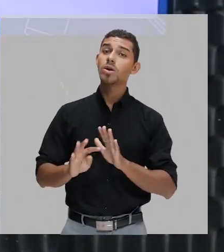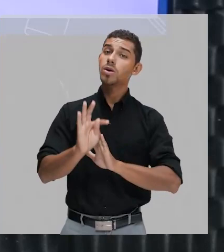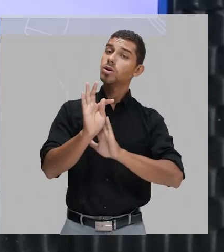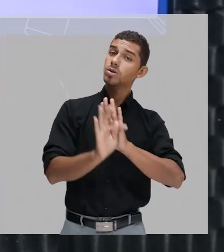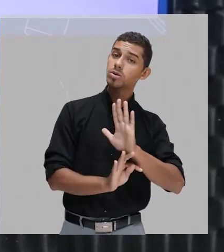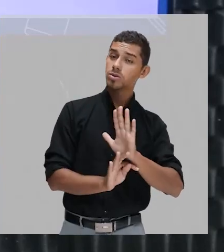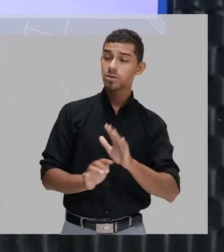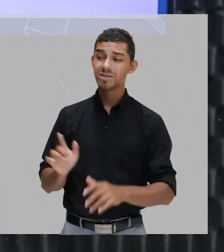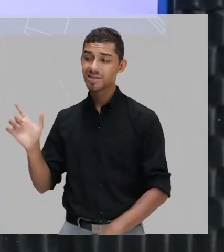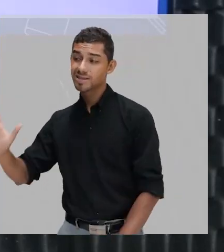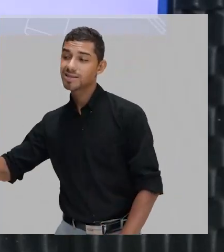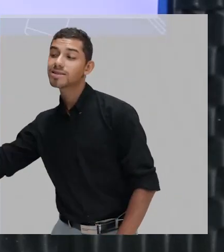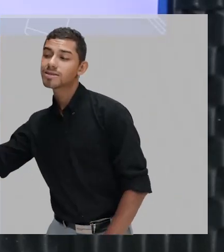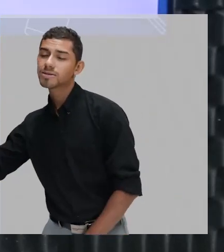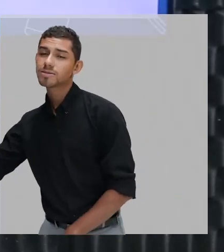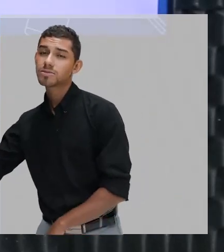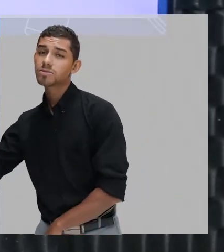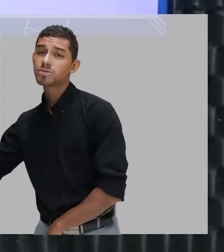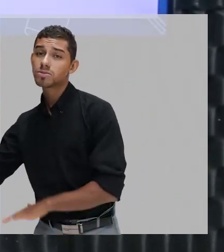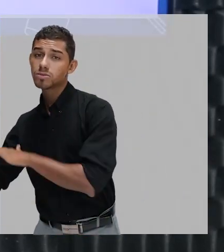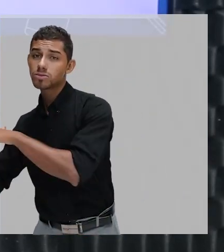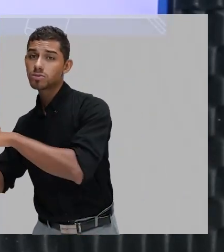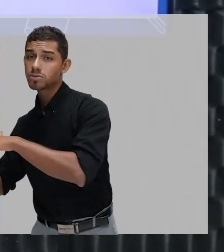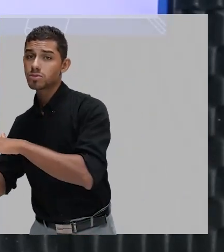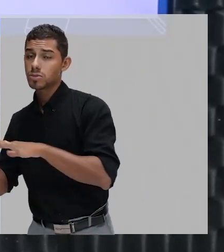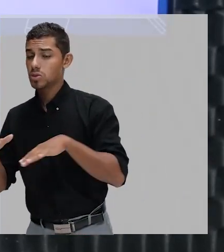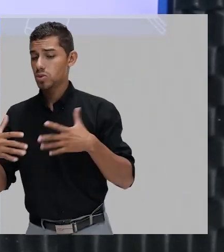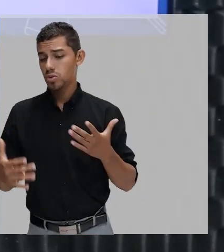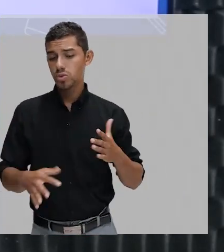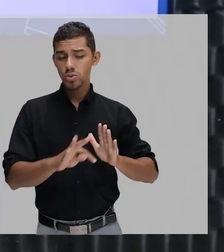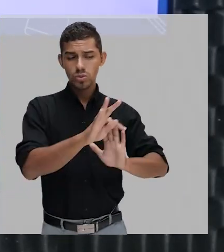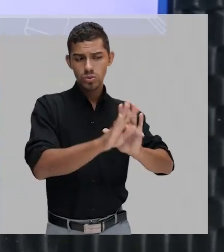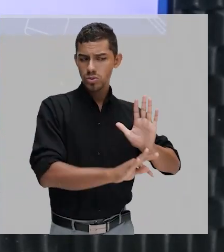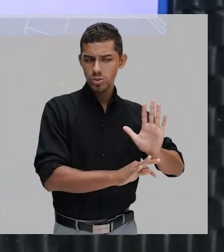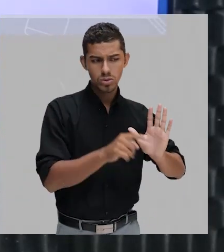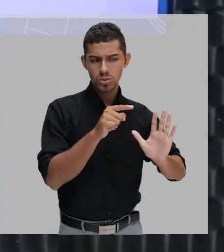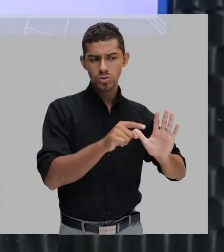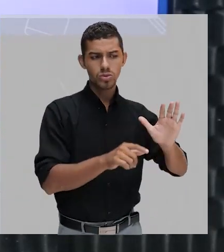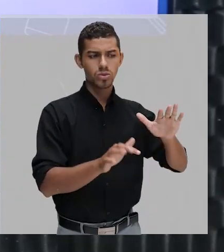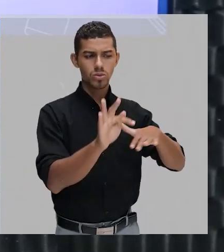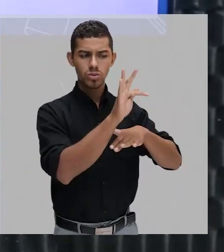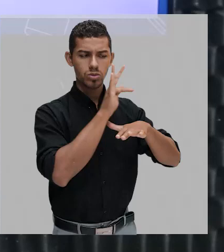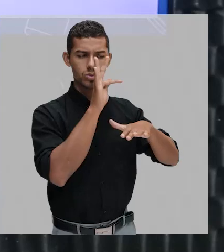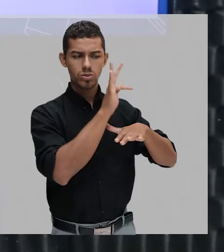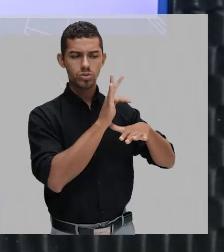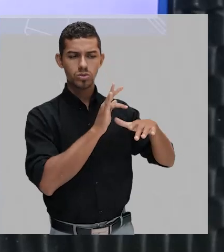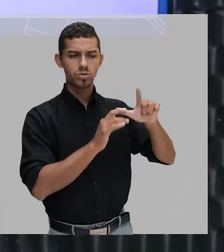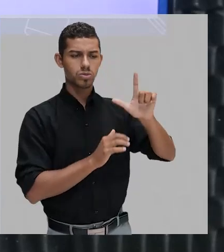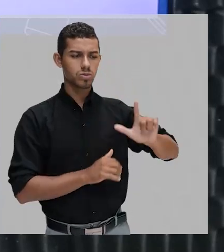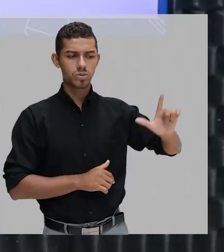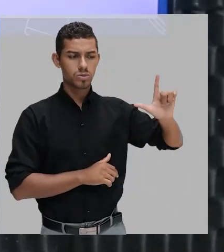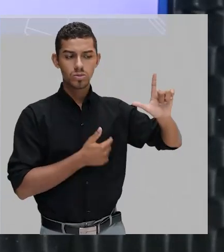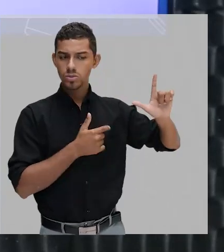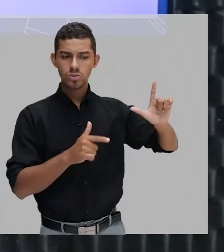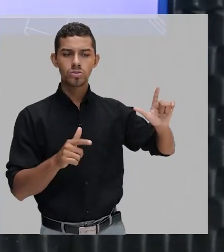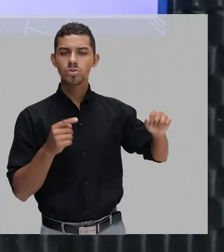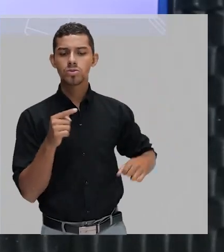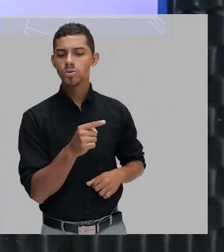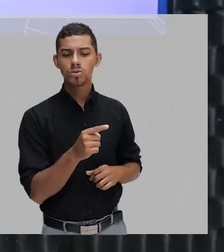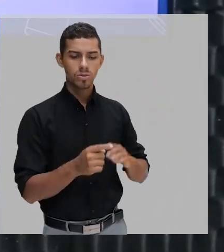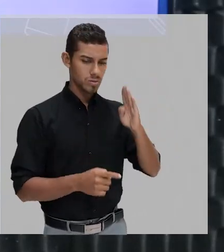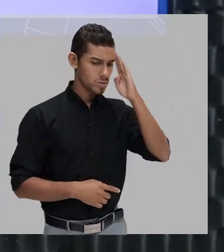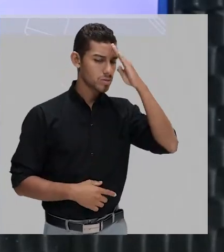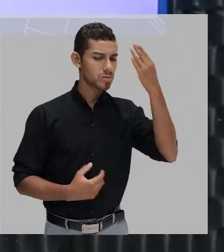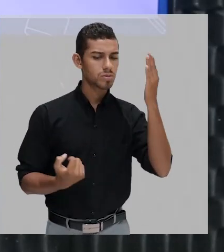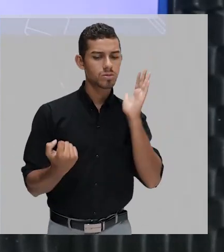texto literário ou um texto não literário? Quais são as marcas principais desse texto? As marcas principais